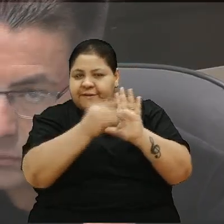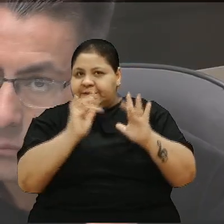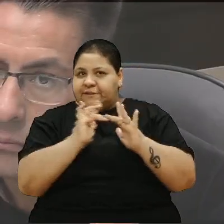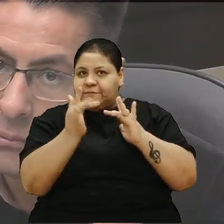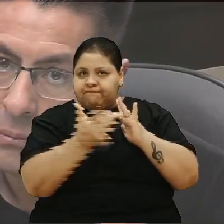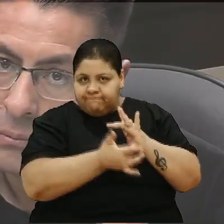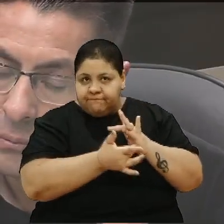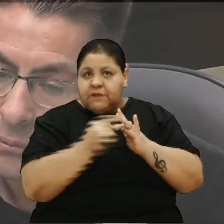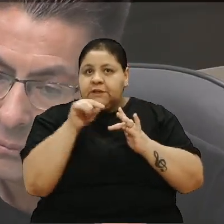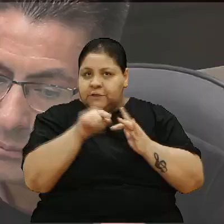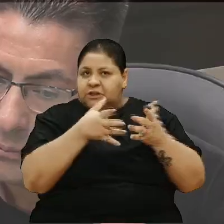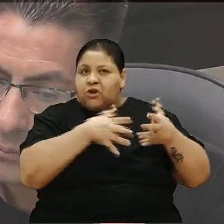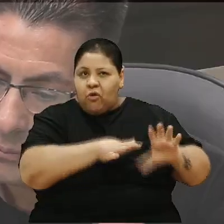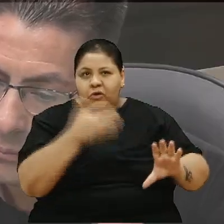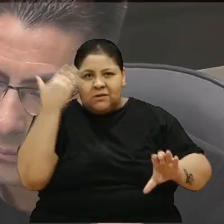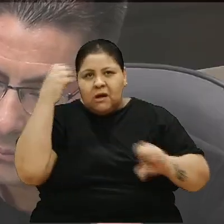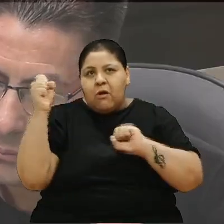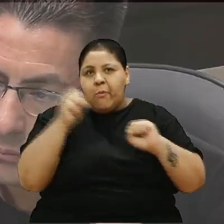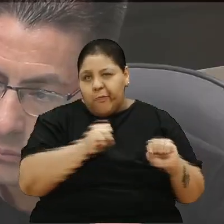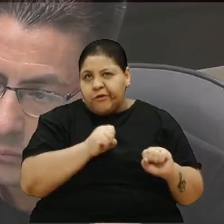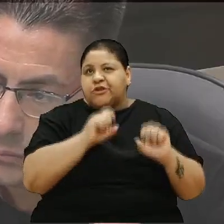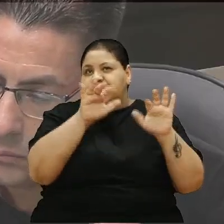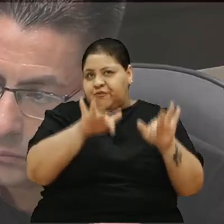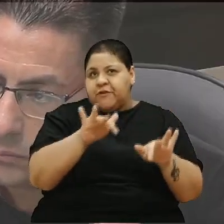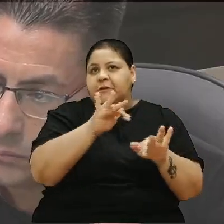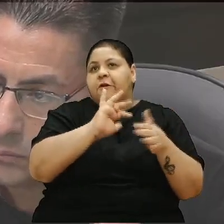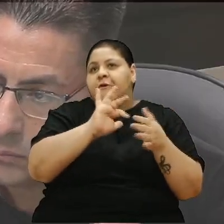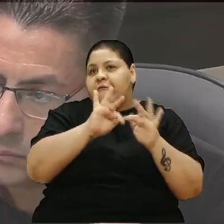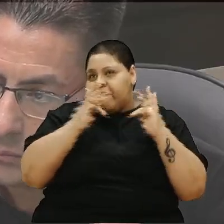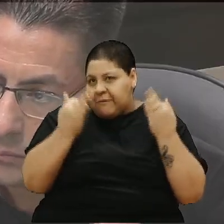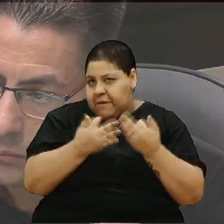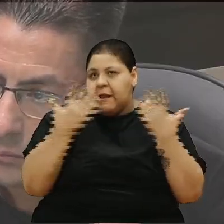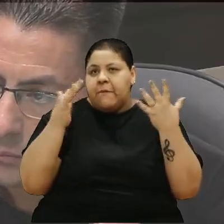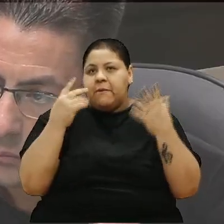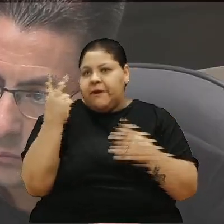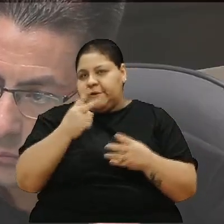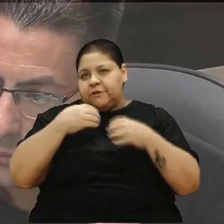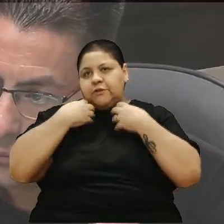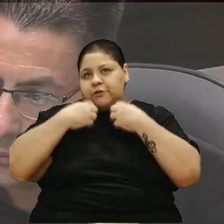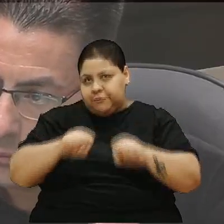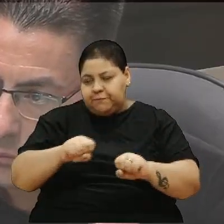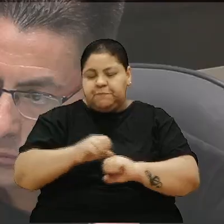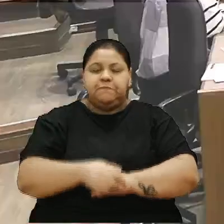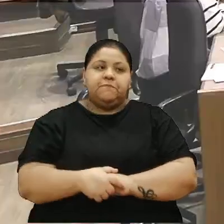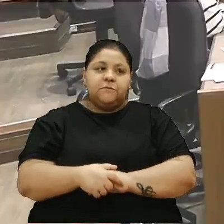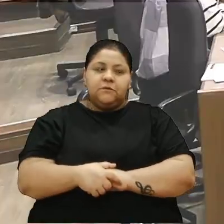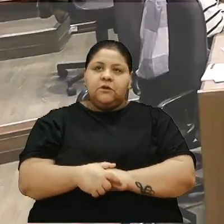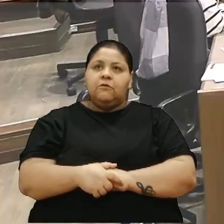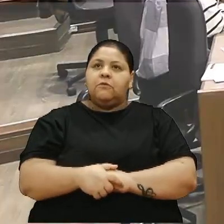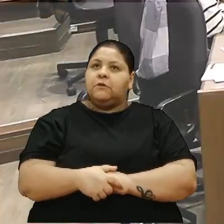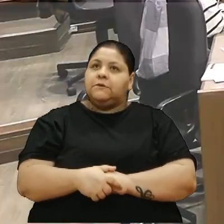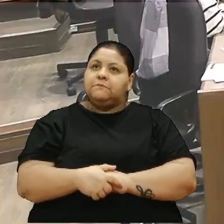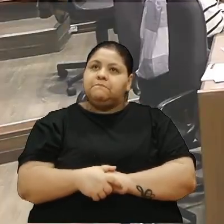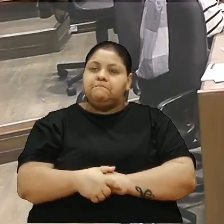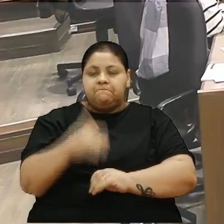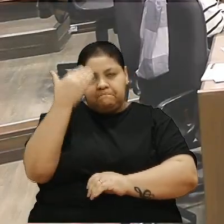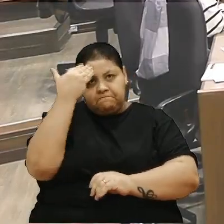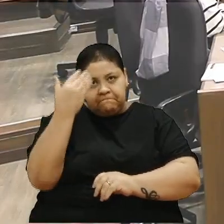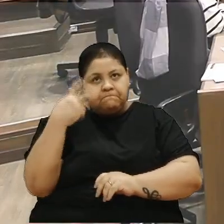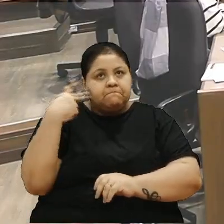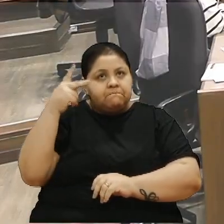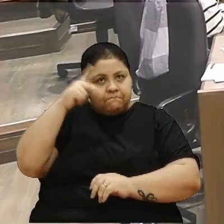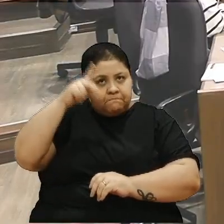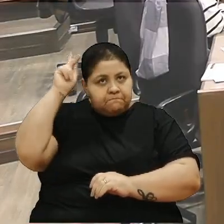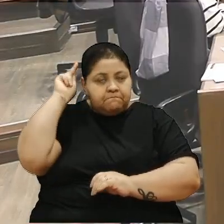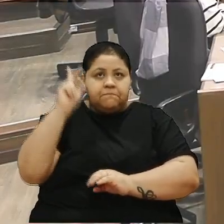Isso a gente é contra, a gente sabe que pode acabar com uma família. Então, parabéns a essas duas secretarias em especial hoje. Passo a palavra, senhor presidente. Obrigado, vereador